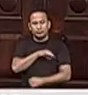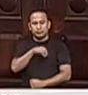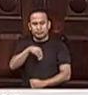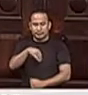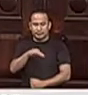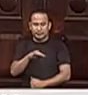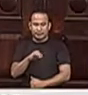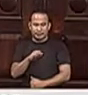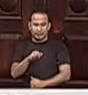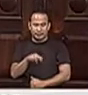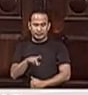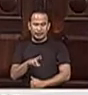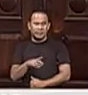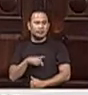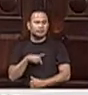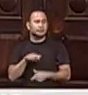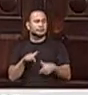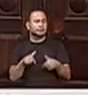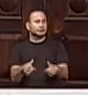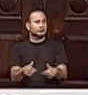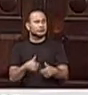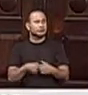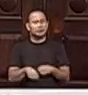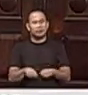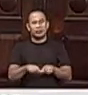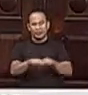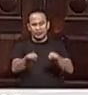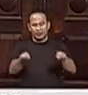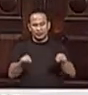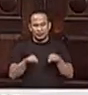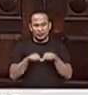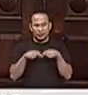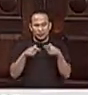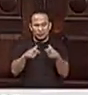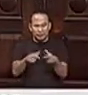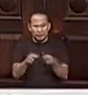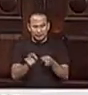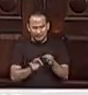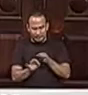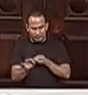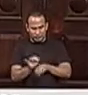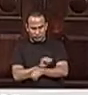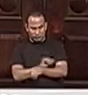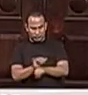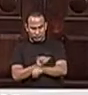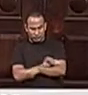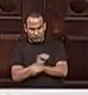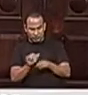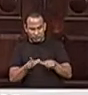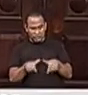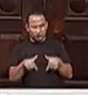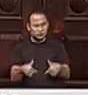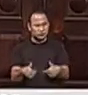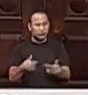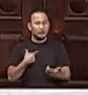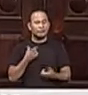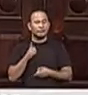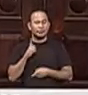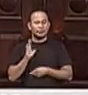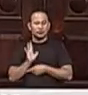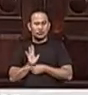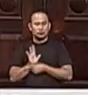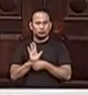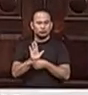caso. Se as cabines deveriam ser instaladas em pontos estratégicos, de modo a que houvesse uma